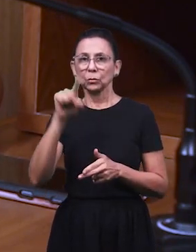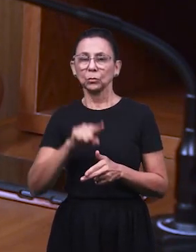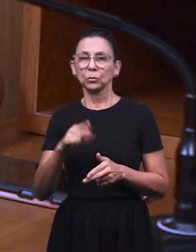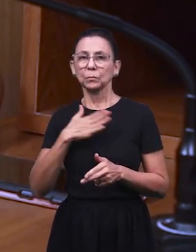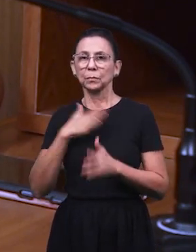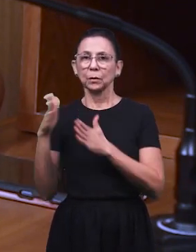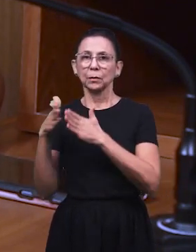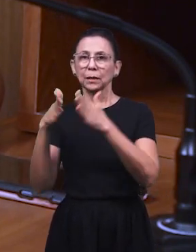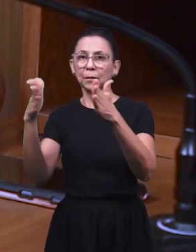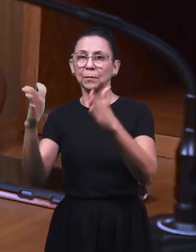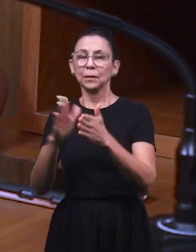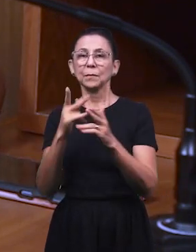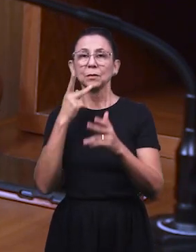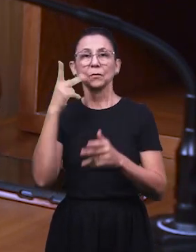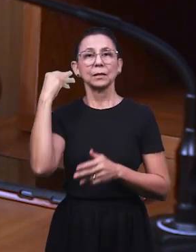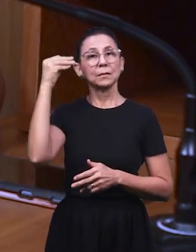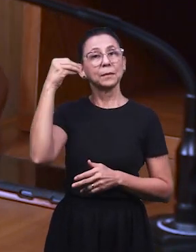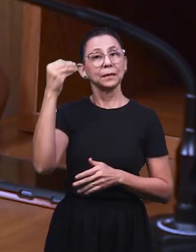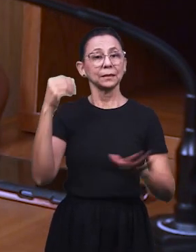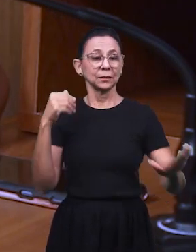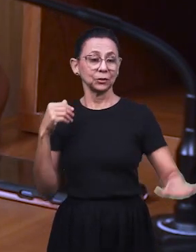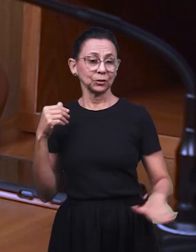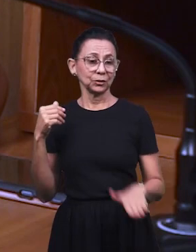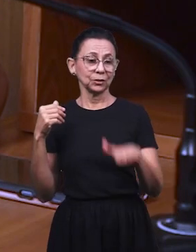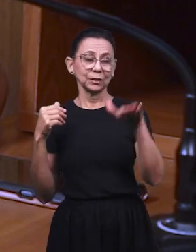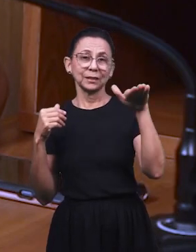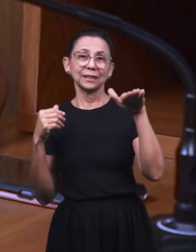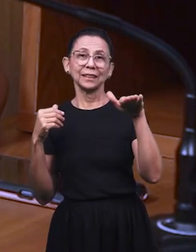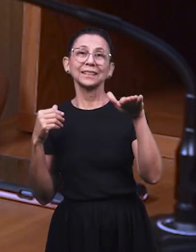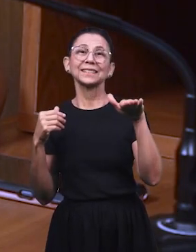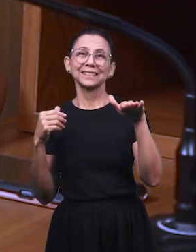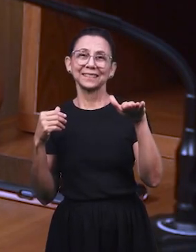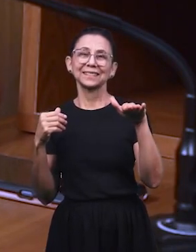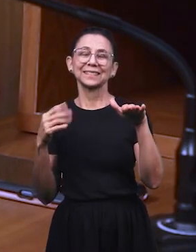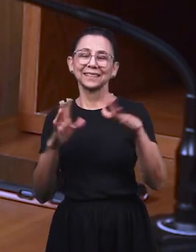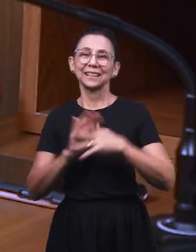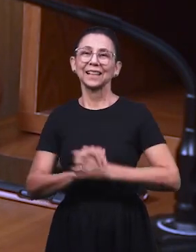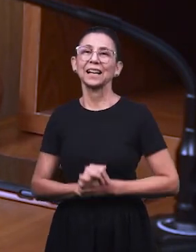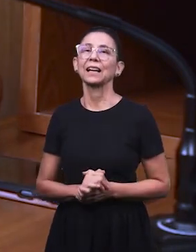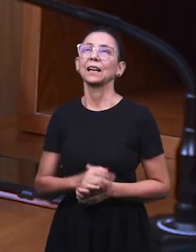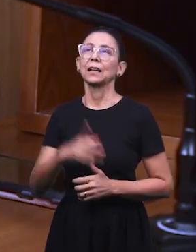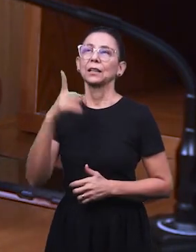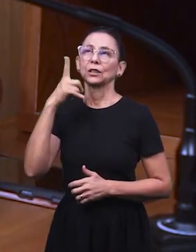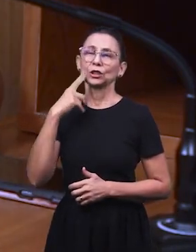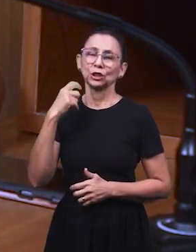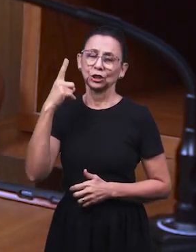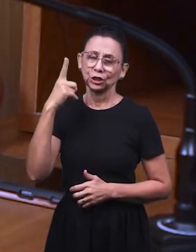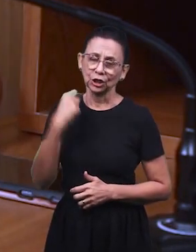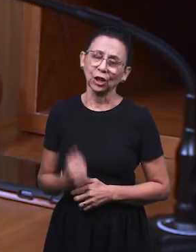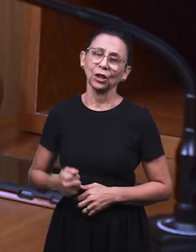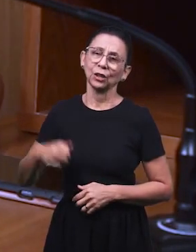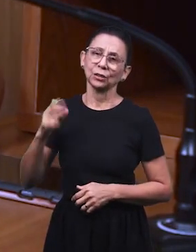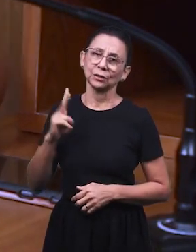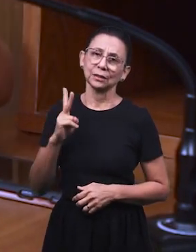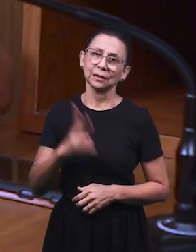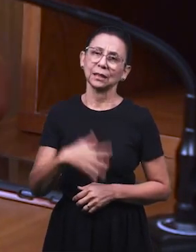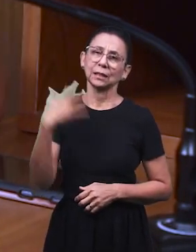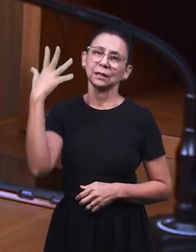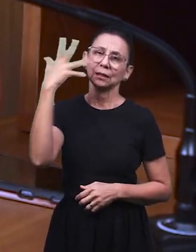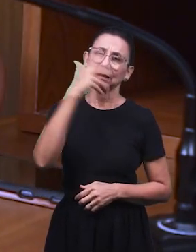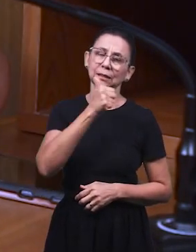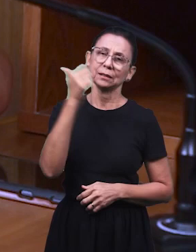Meu Caminho, eu conto as experiências das nossas crianças. E são experiências assim, que como sempre eu choro, porque